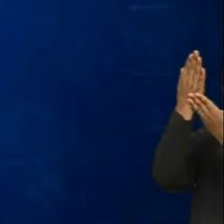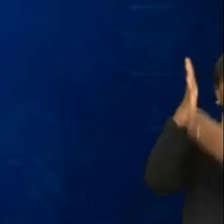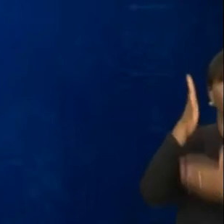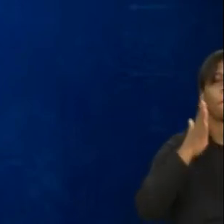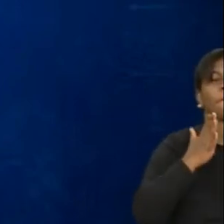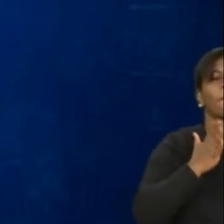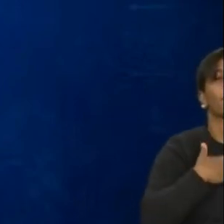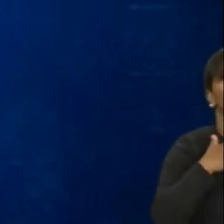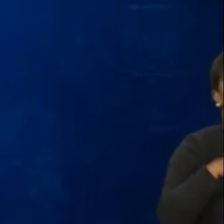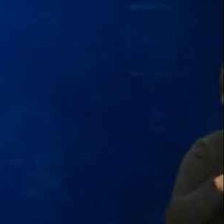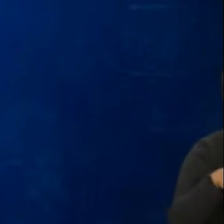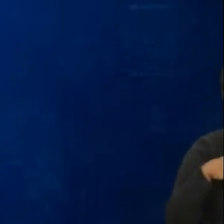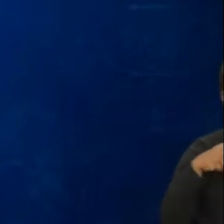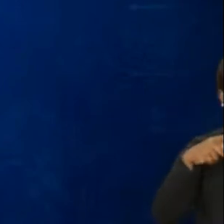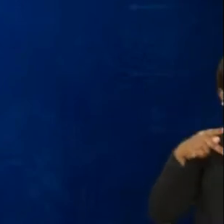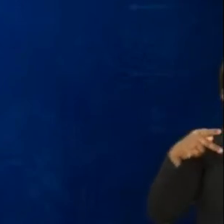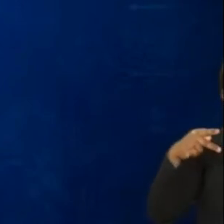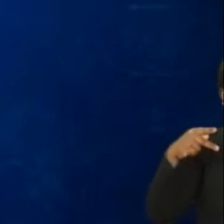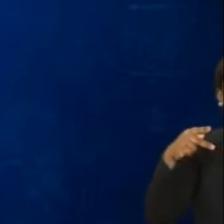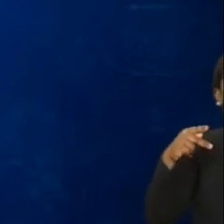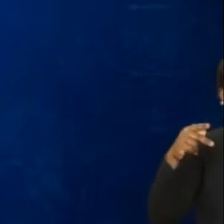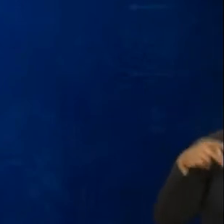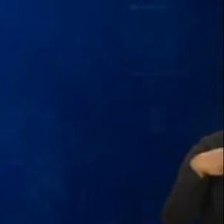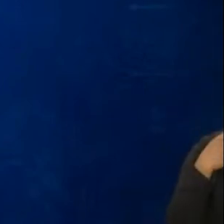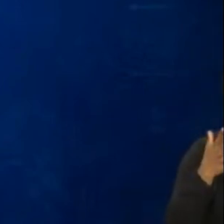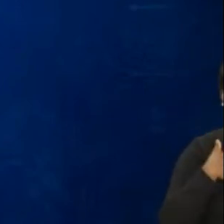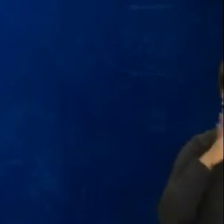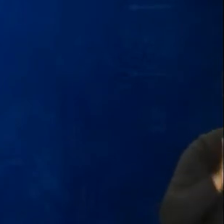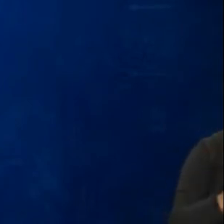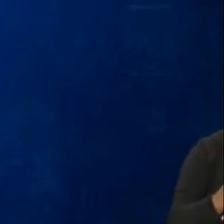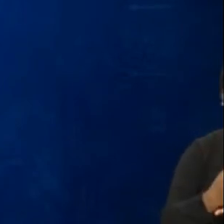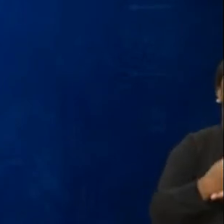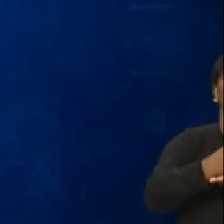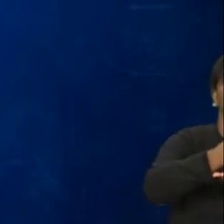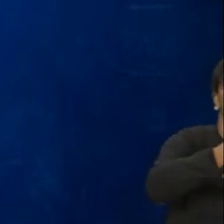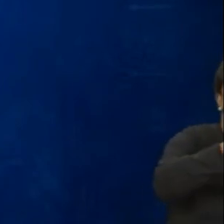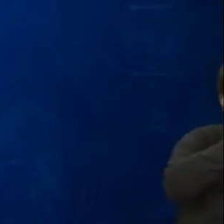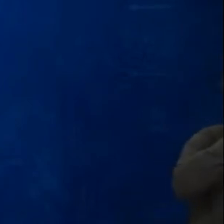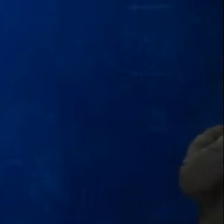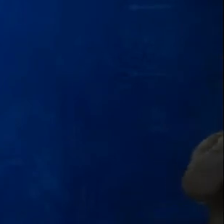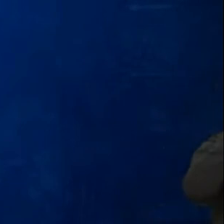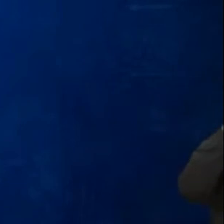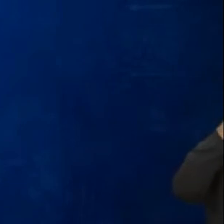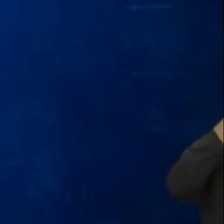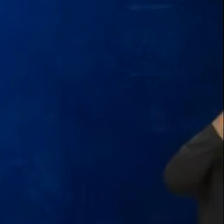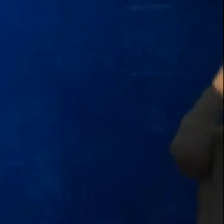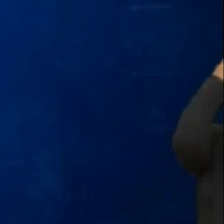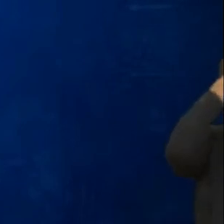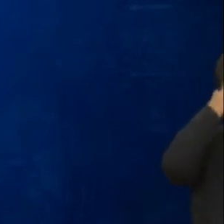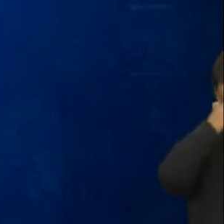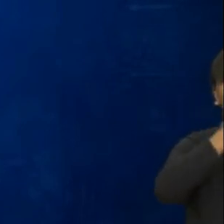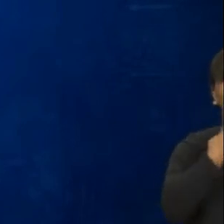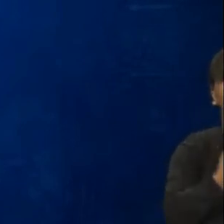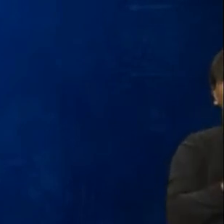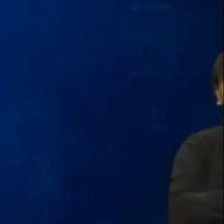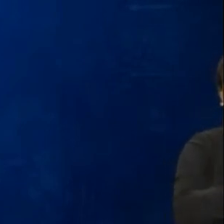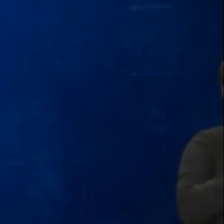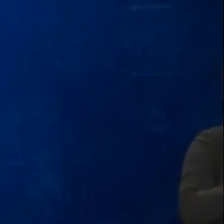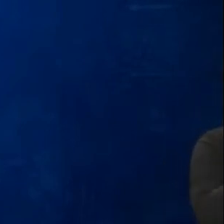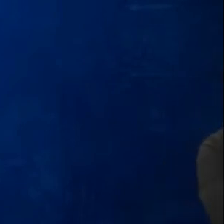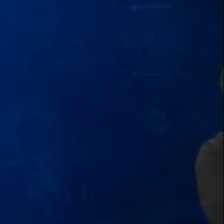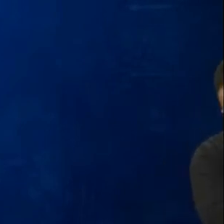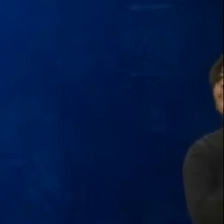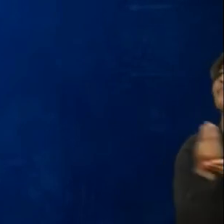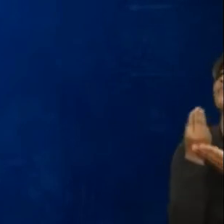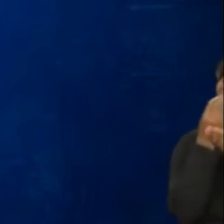maior tesouro, meu maior tesouro é a minha salvação, te entrego a minha